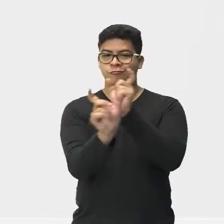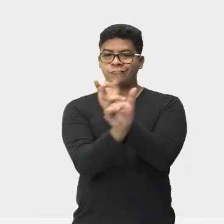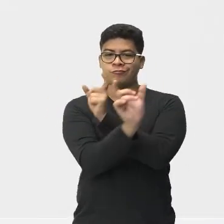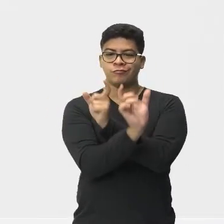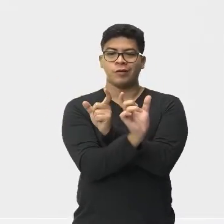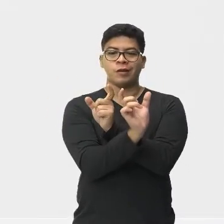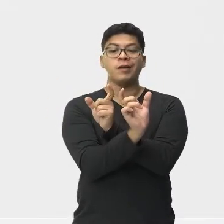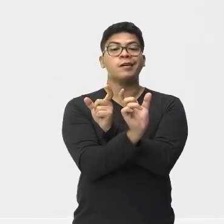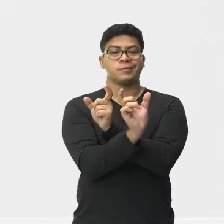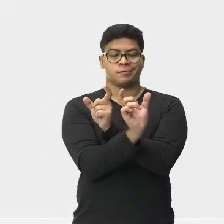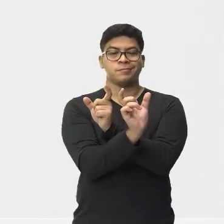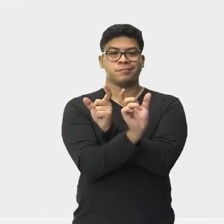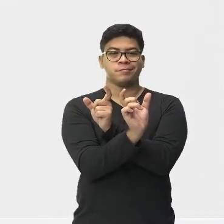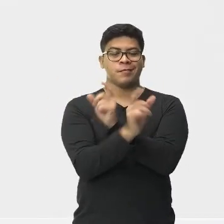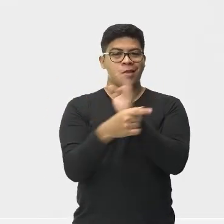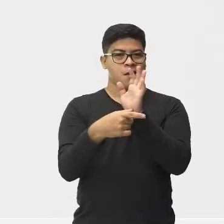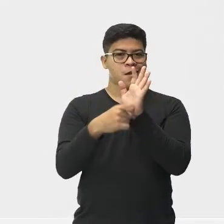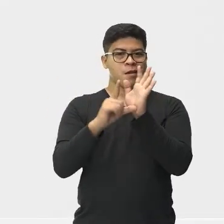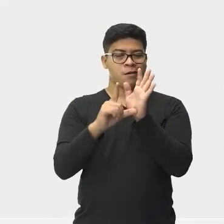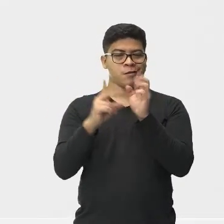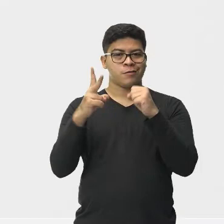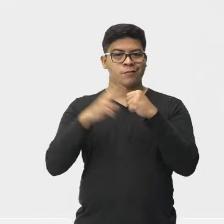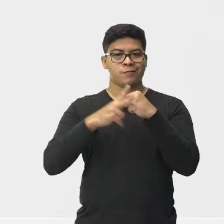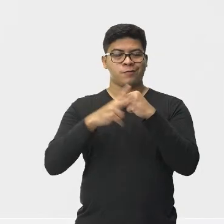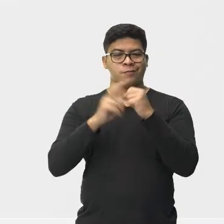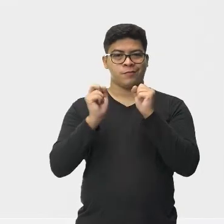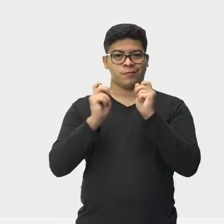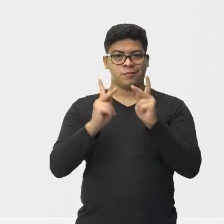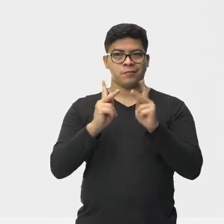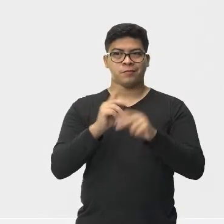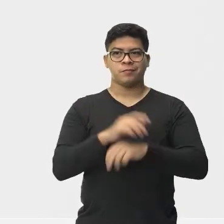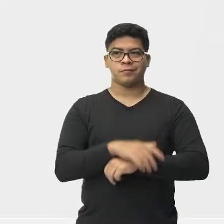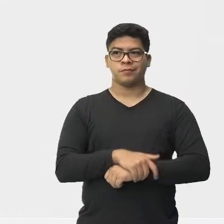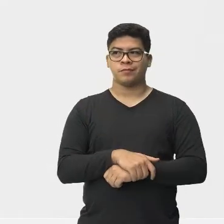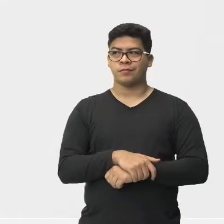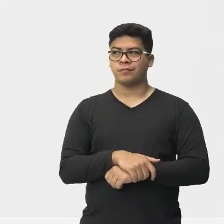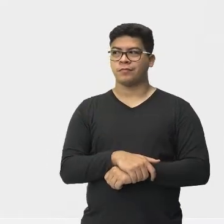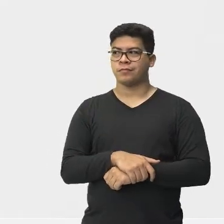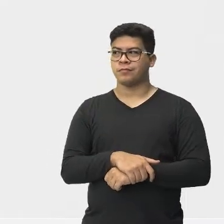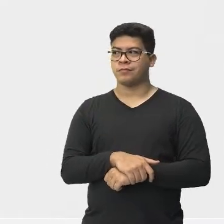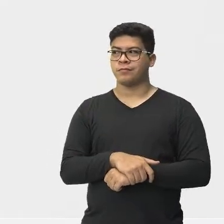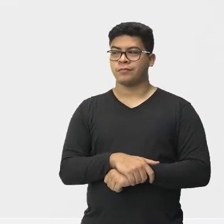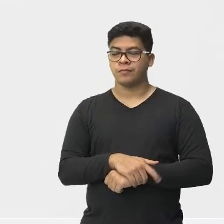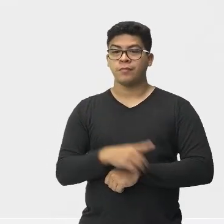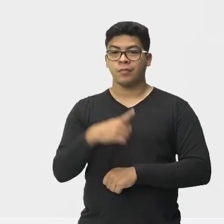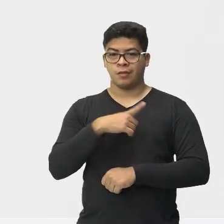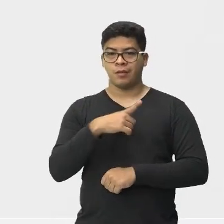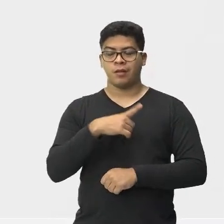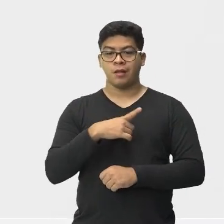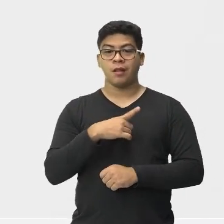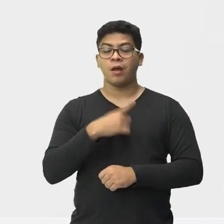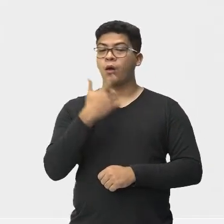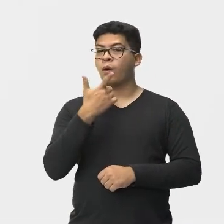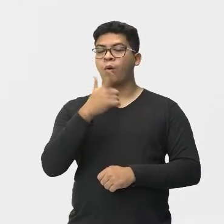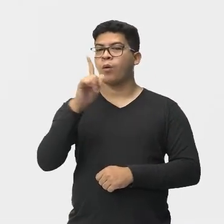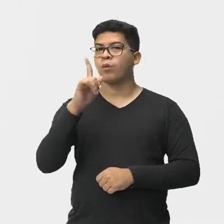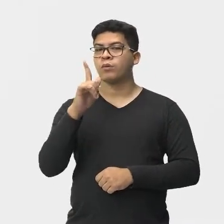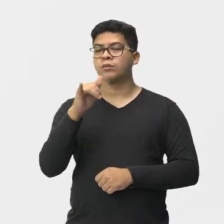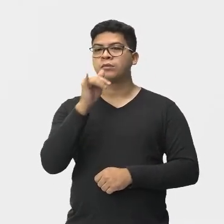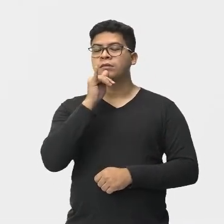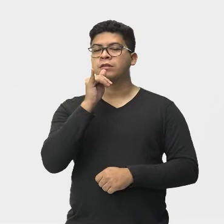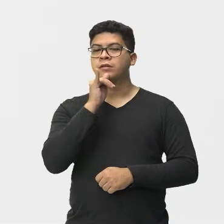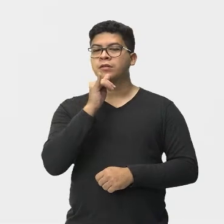substitui, ele fica antes do verbo, tá bom? Eu tenho mais um exemplo aqui de